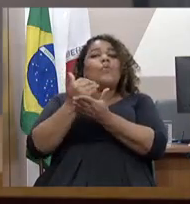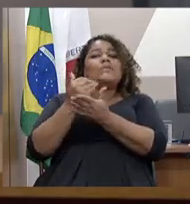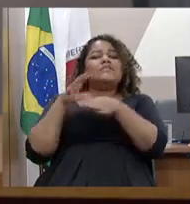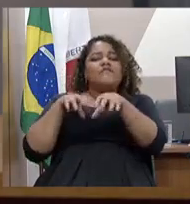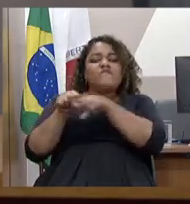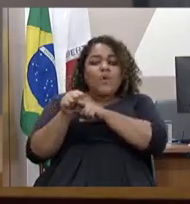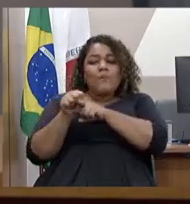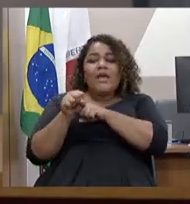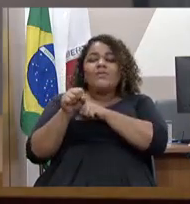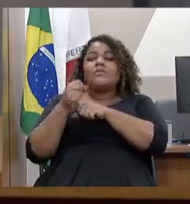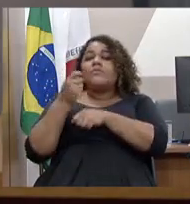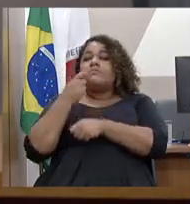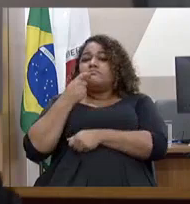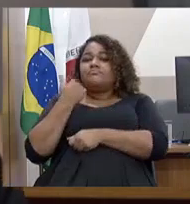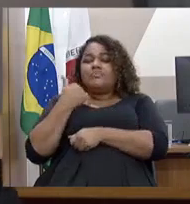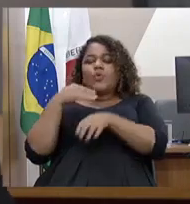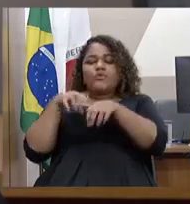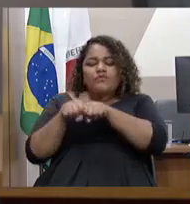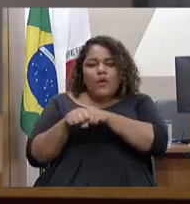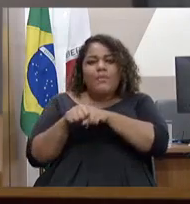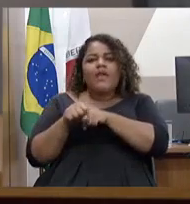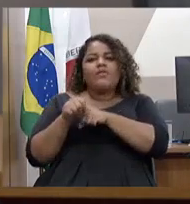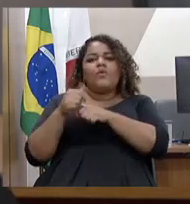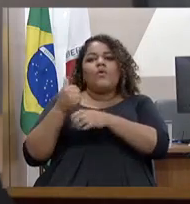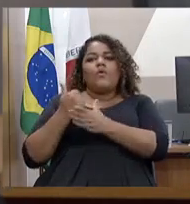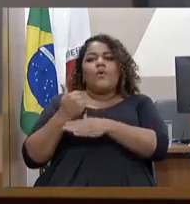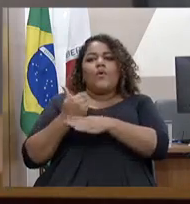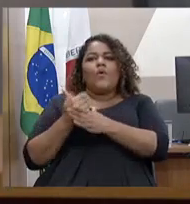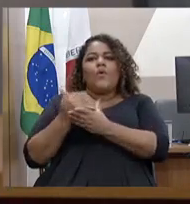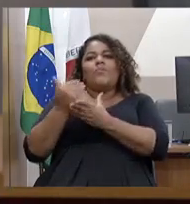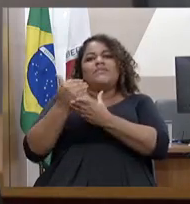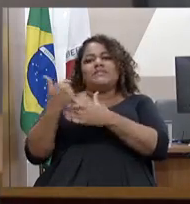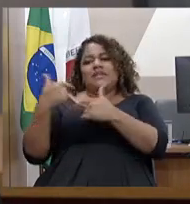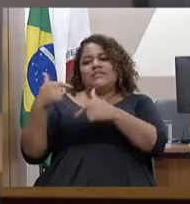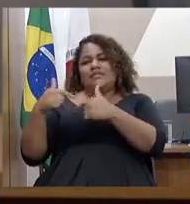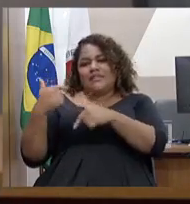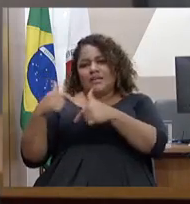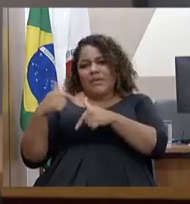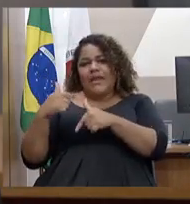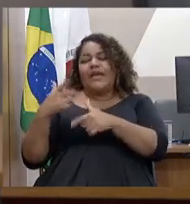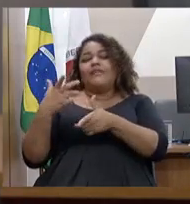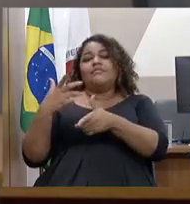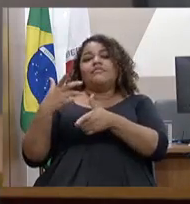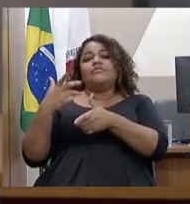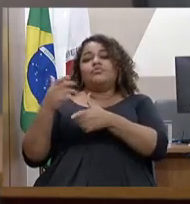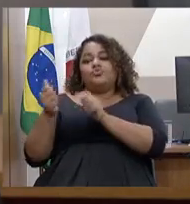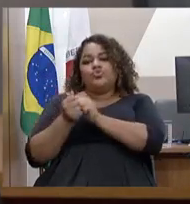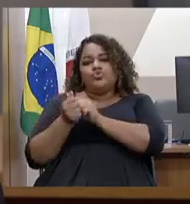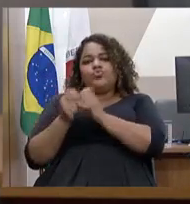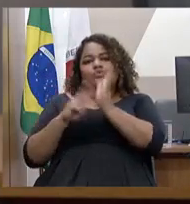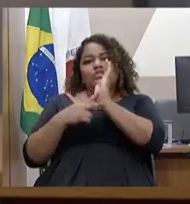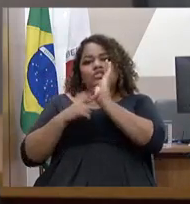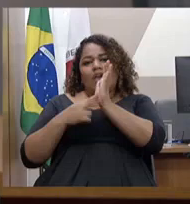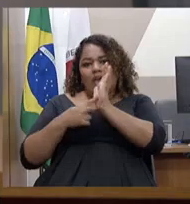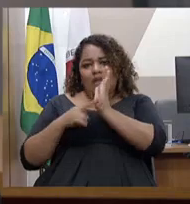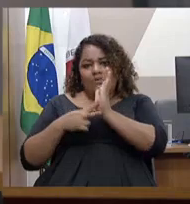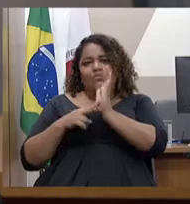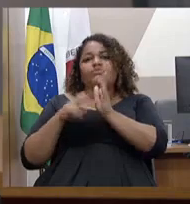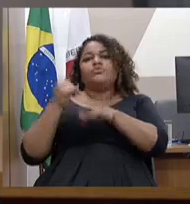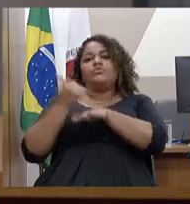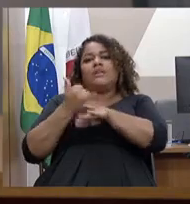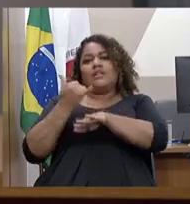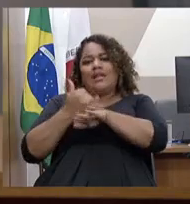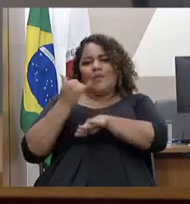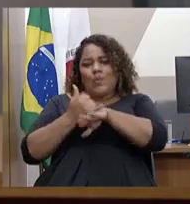formou as formas auxiliou muita informação as convicções que eu tenho eu penso